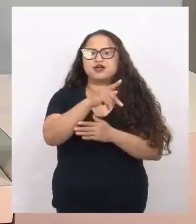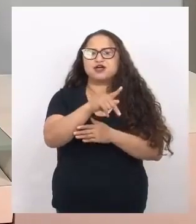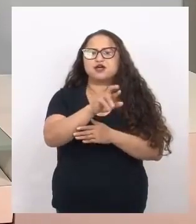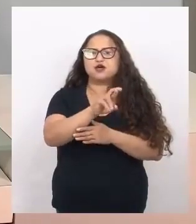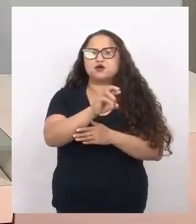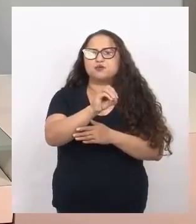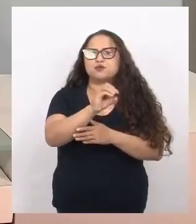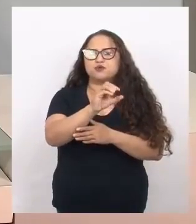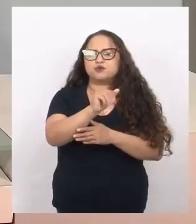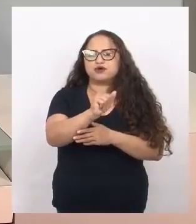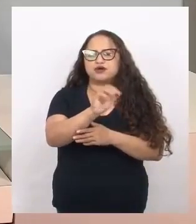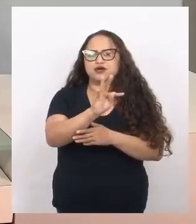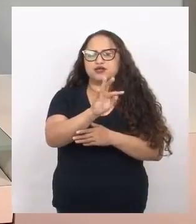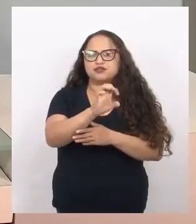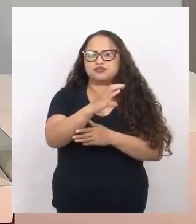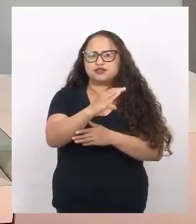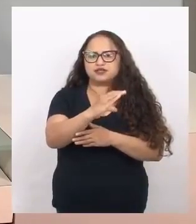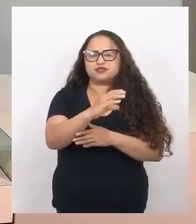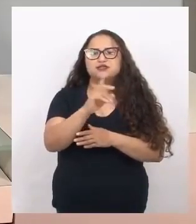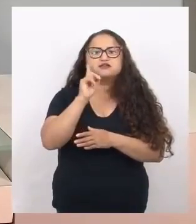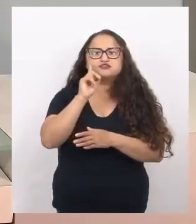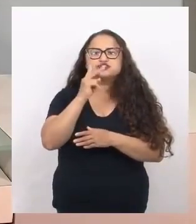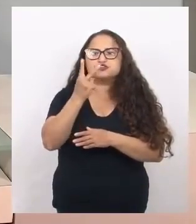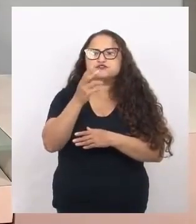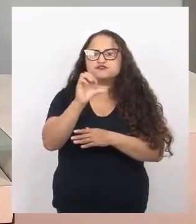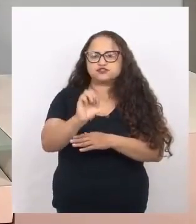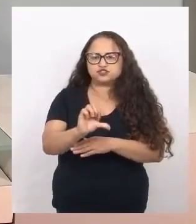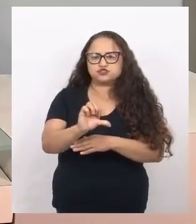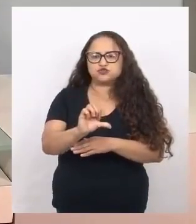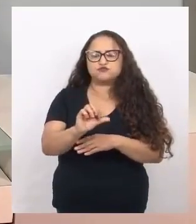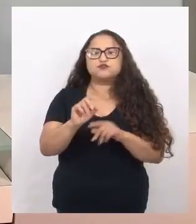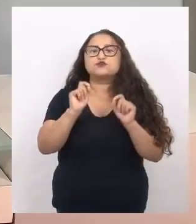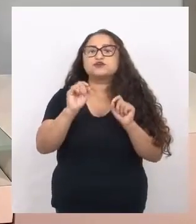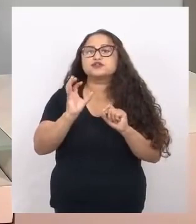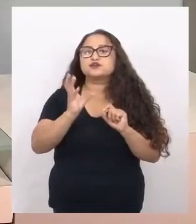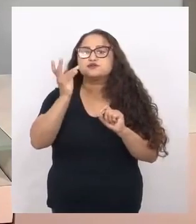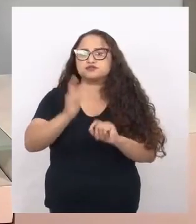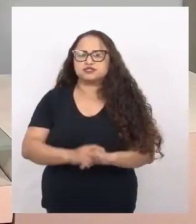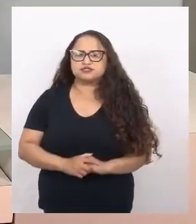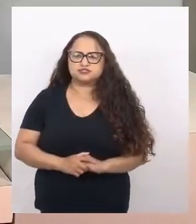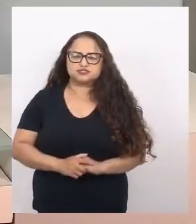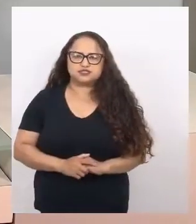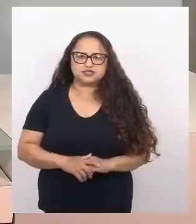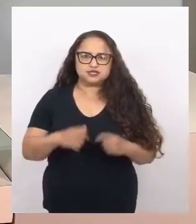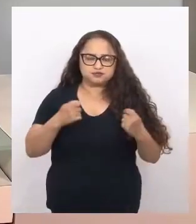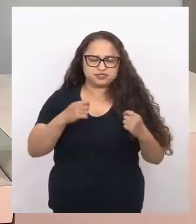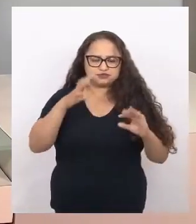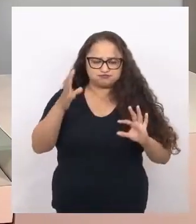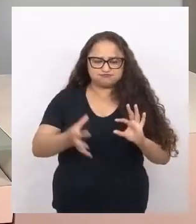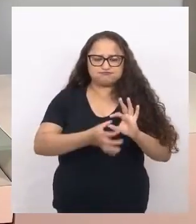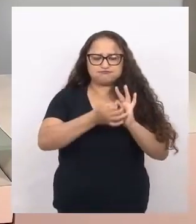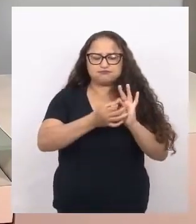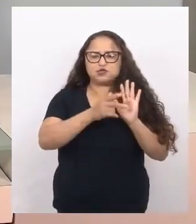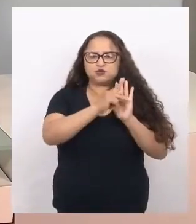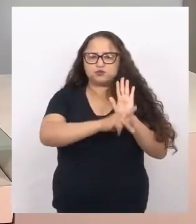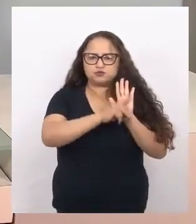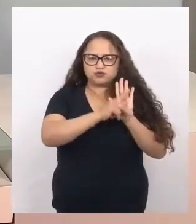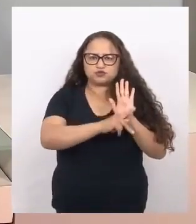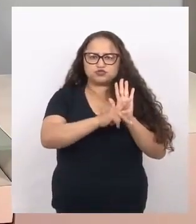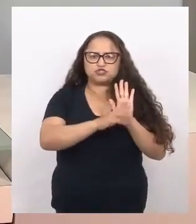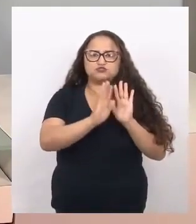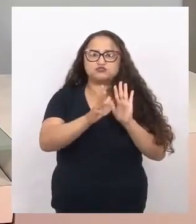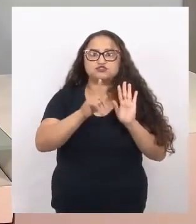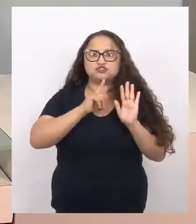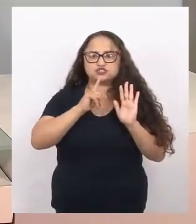atribuído agora no dia 29. O que acontece? Ele fica vinculado a manter esse projeto, vinculado a pegar